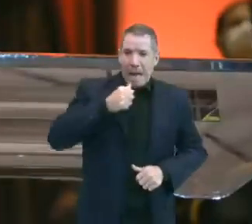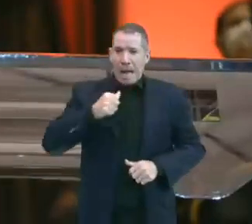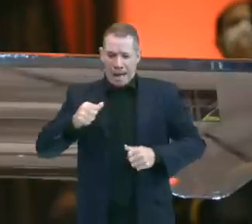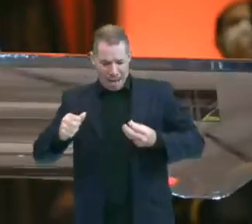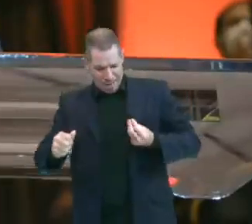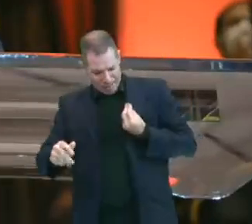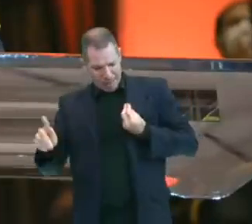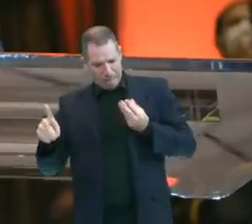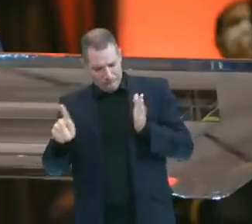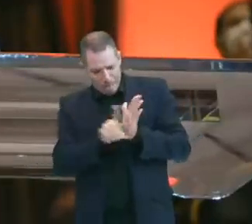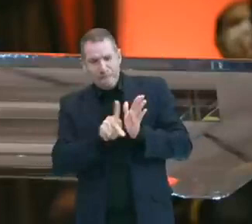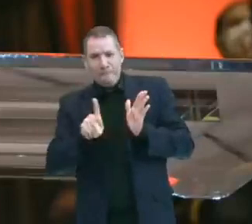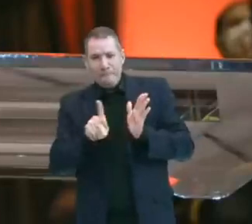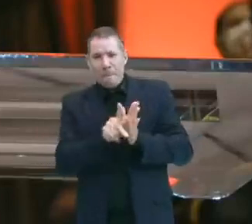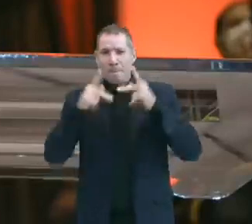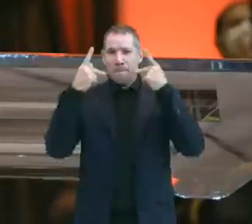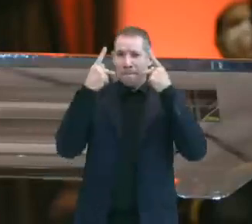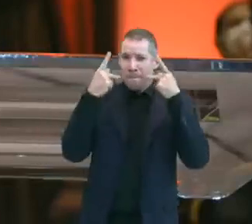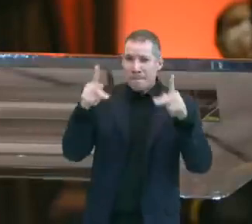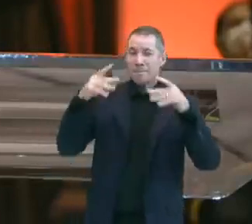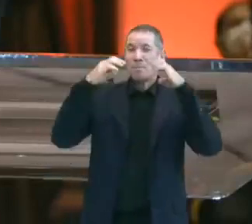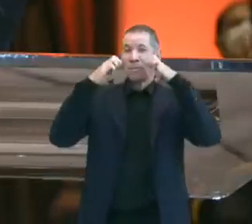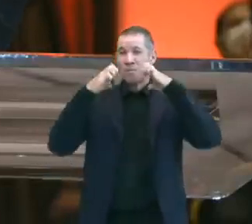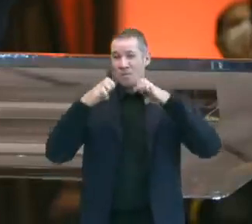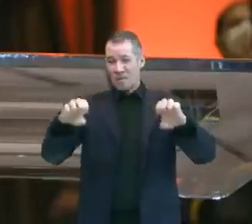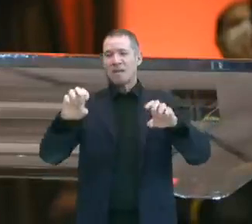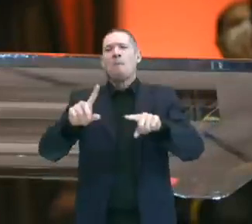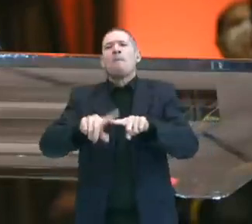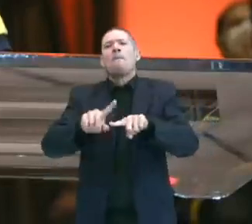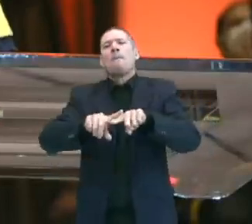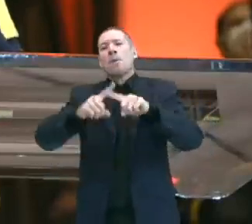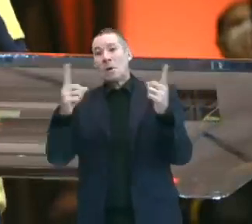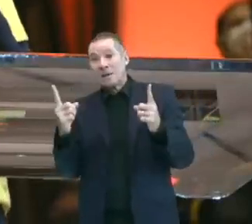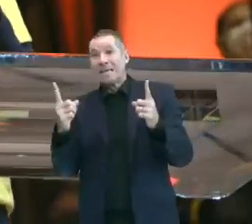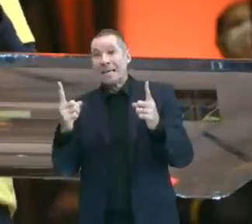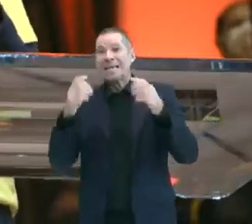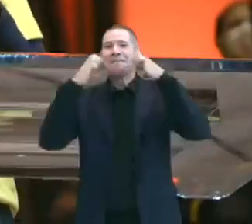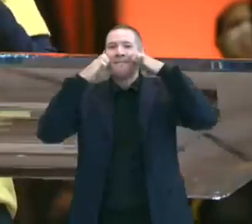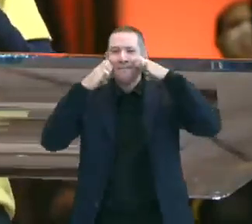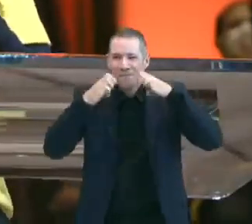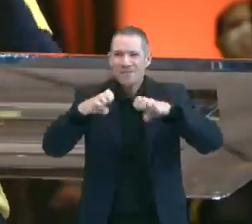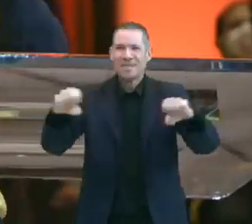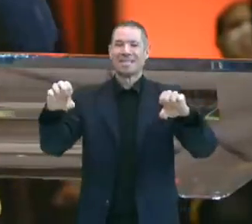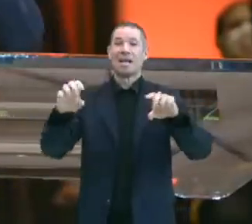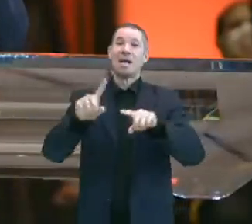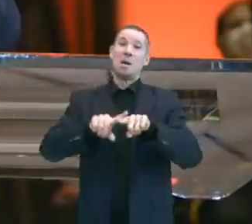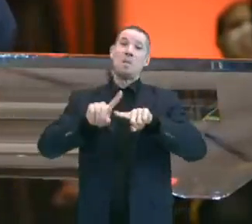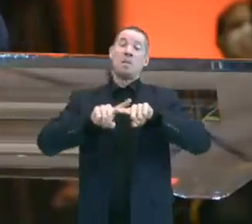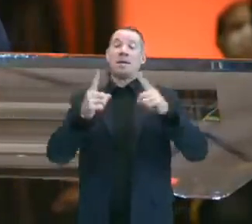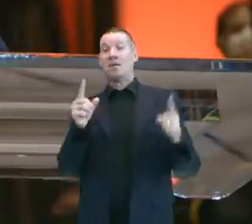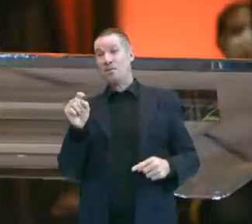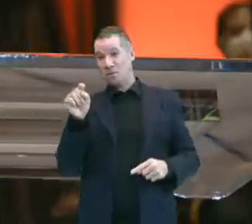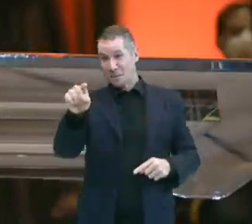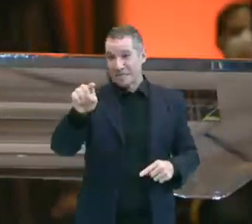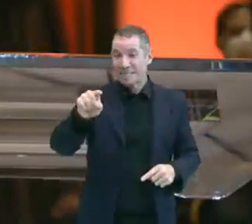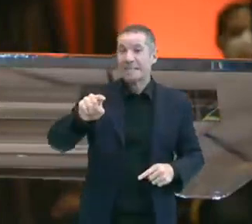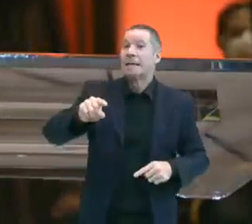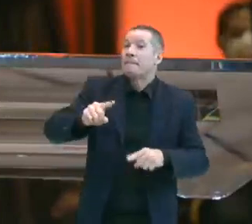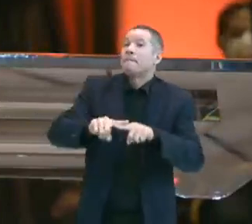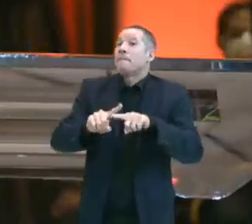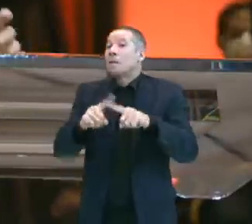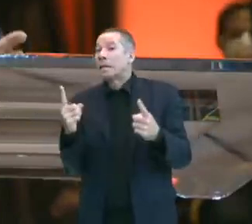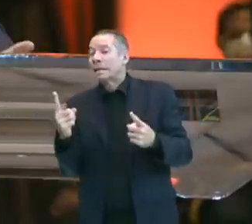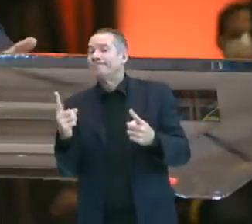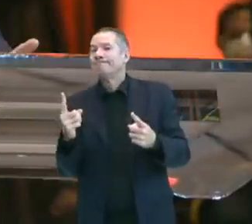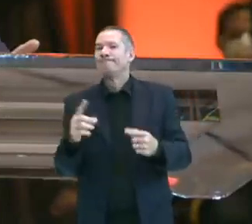própria vida na pregação do evangelho. E por que que eu devo evangelizar? Por que que você deve evangelizar?